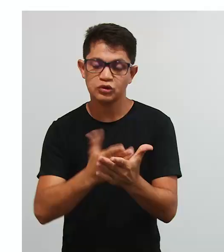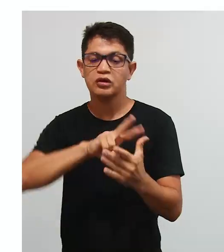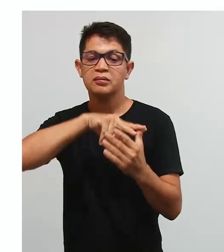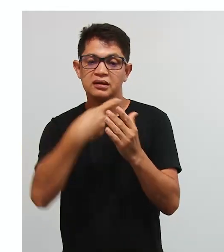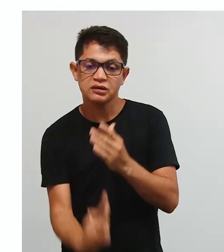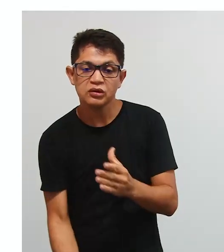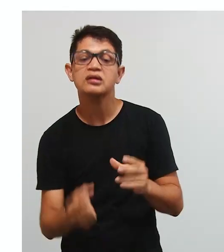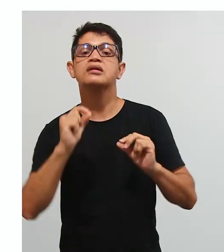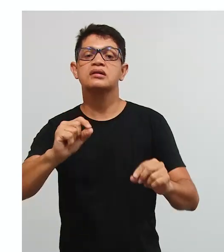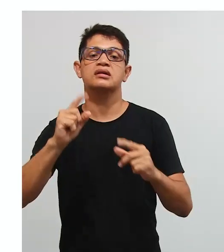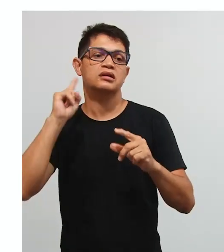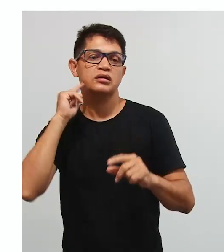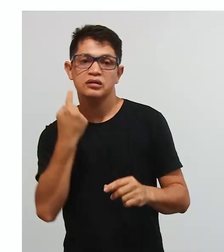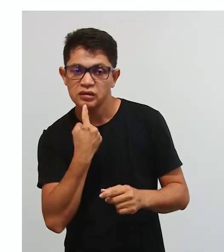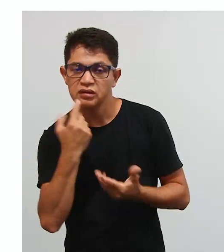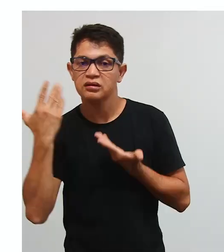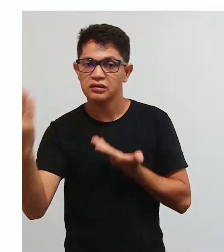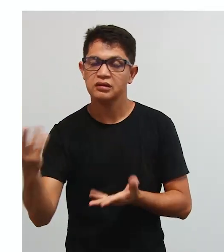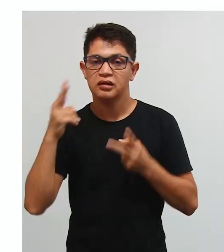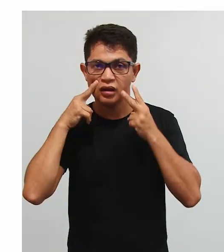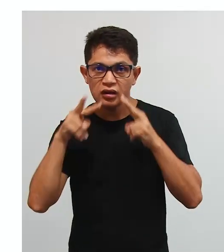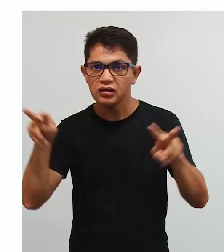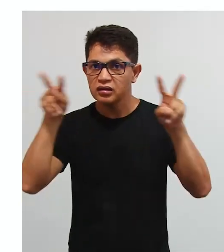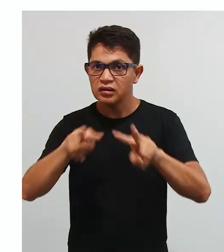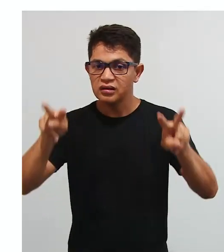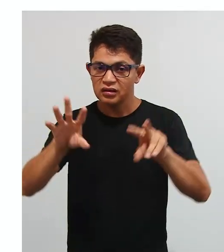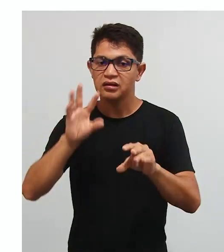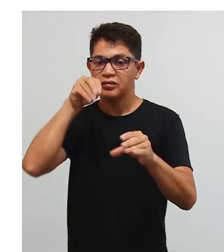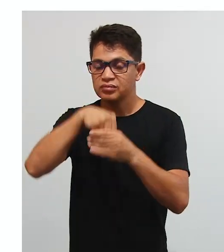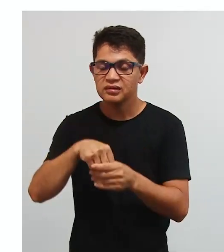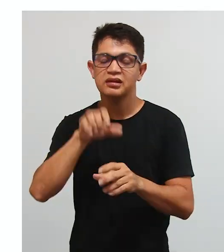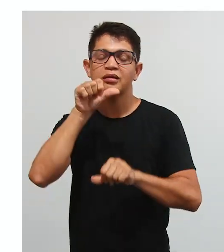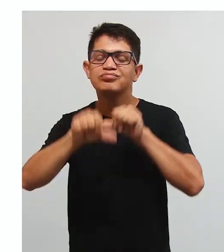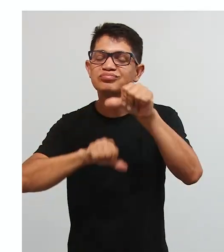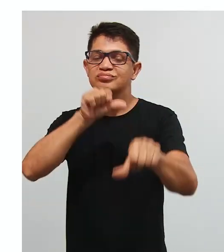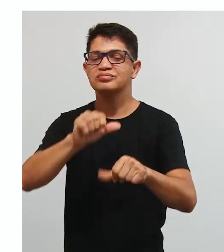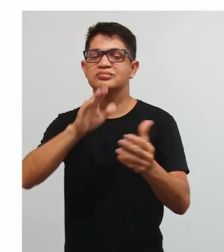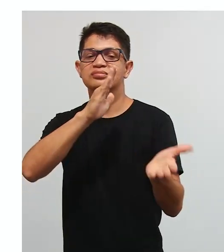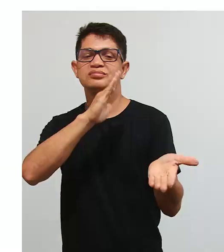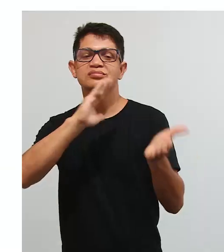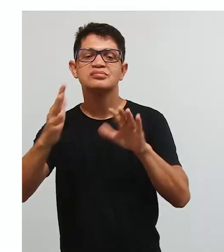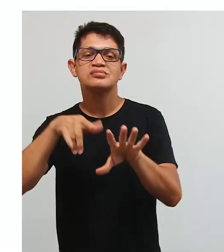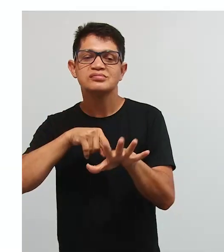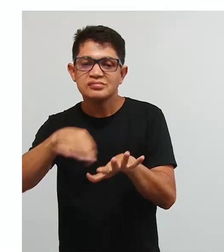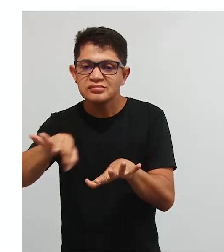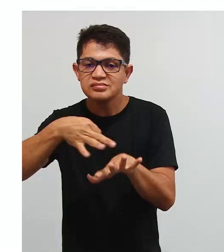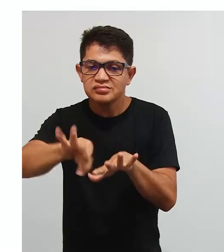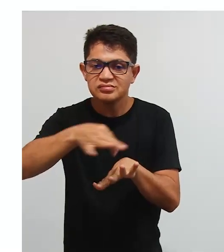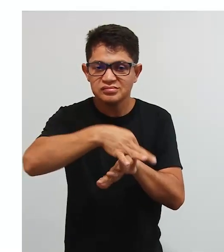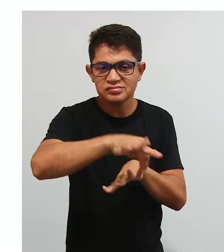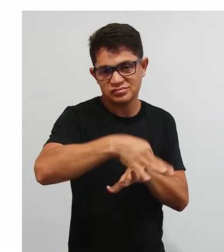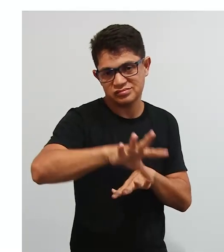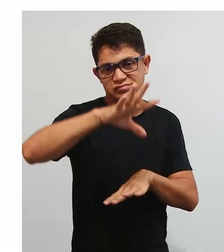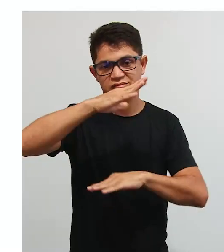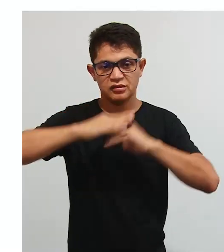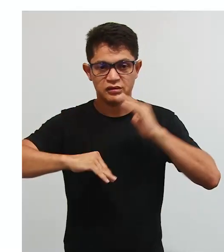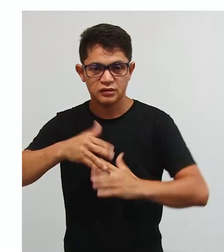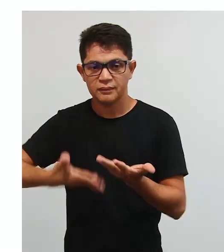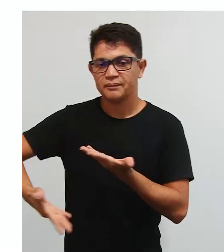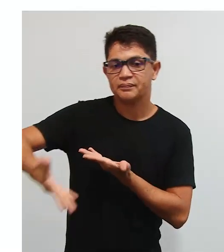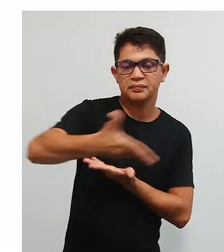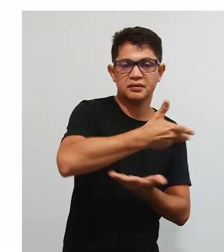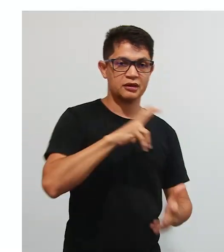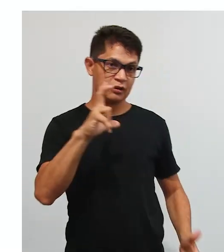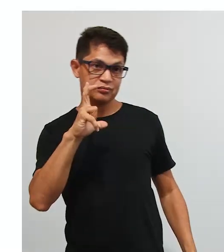de surdos. Observem aqui, quando a gente fala de modalidade, que nós estamos falando de algumas